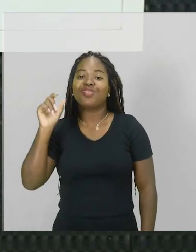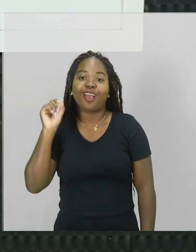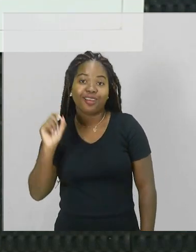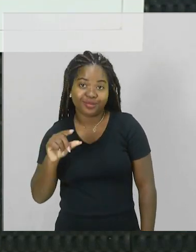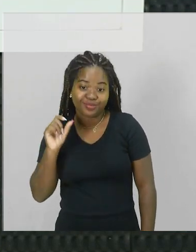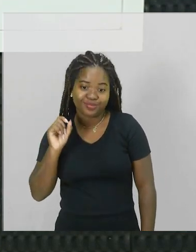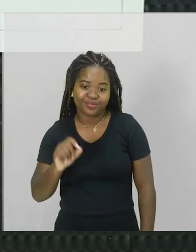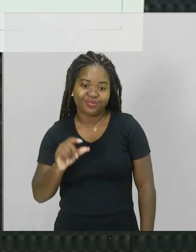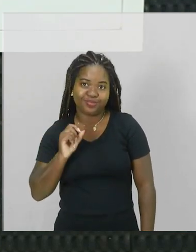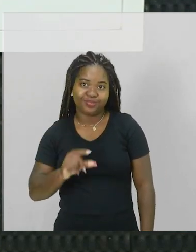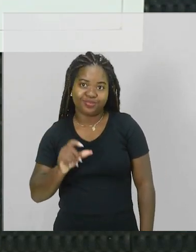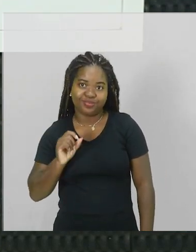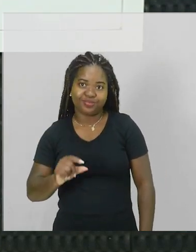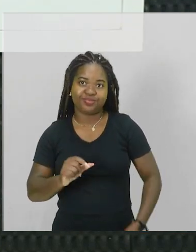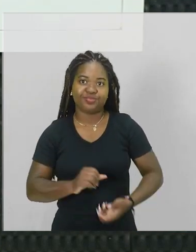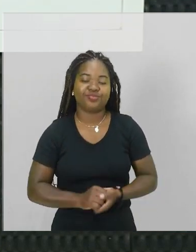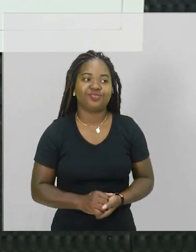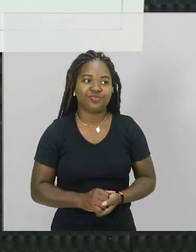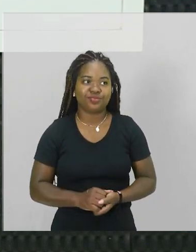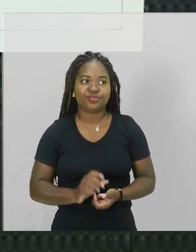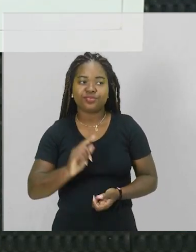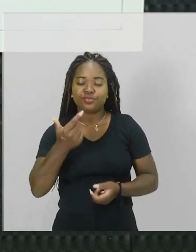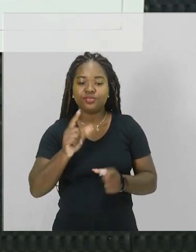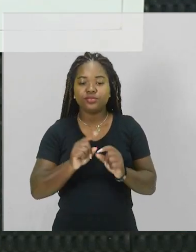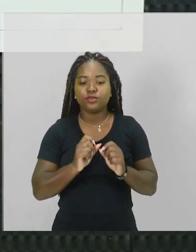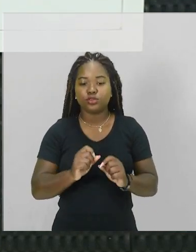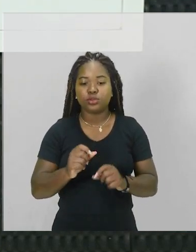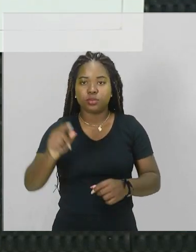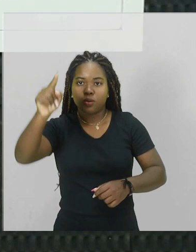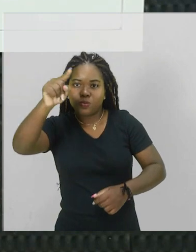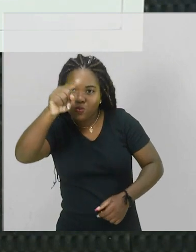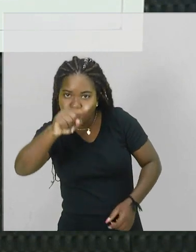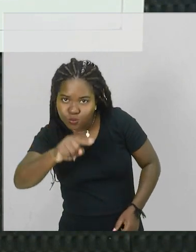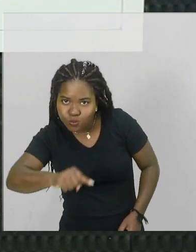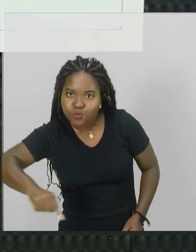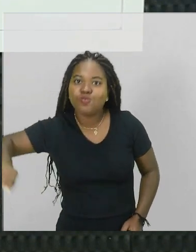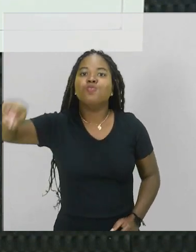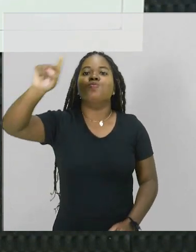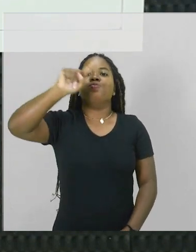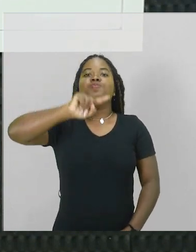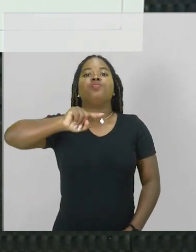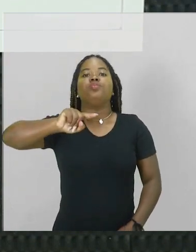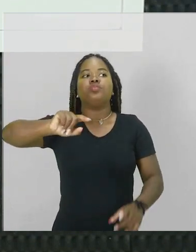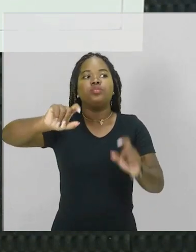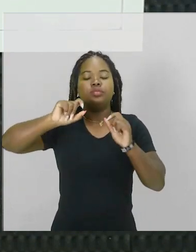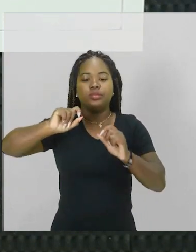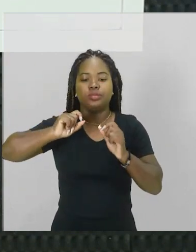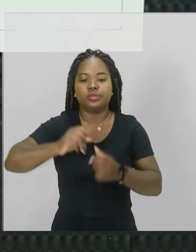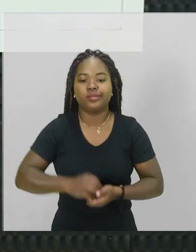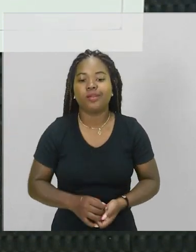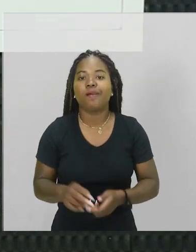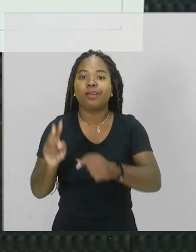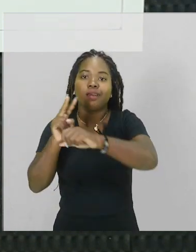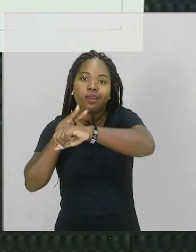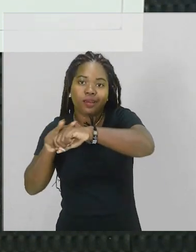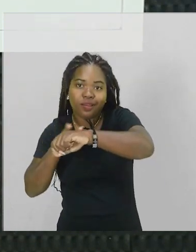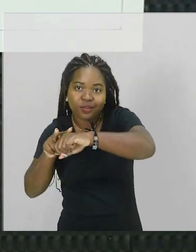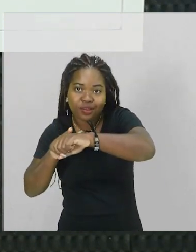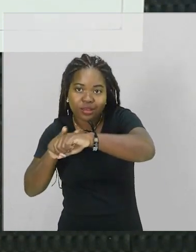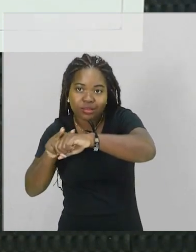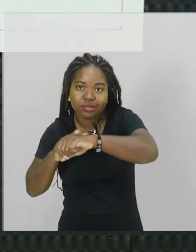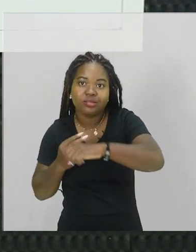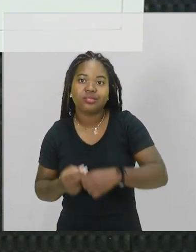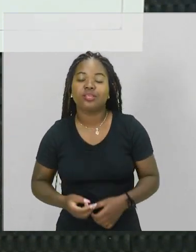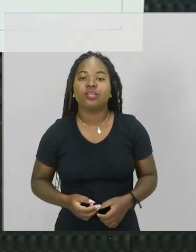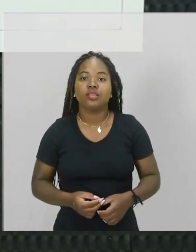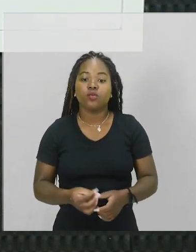azul, ok? E nós temos aqui esse grande grupo que é do verde,